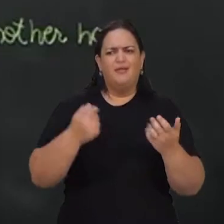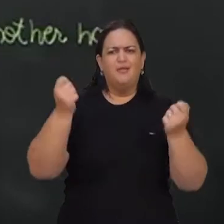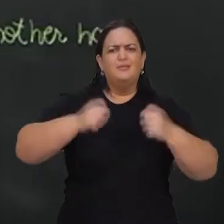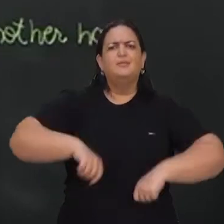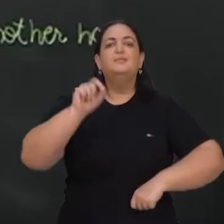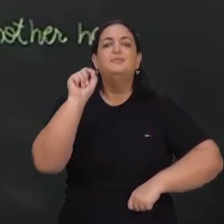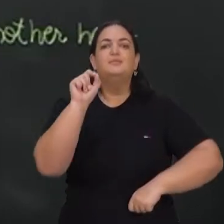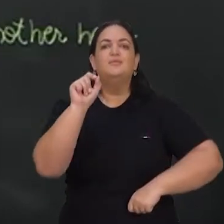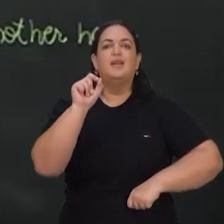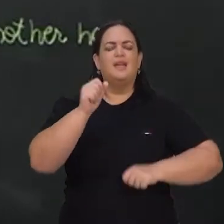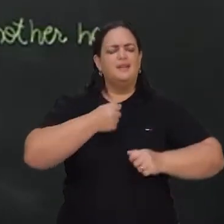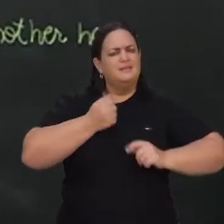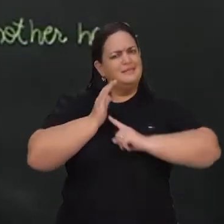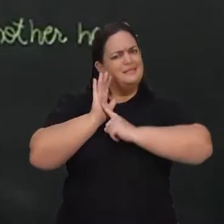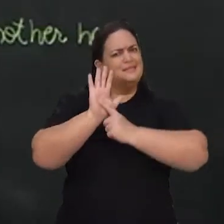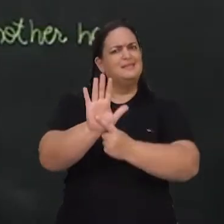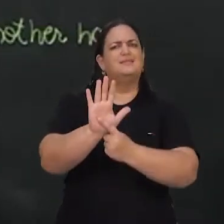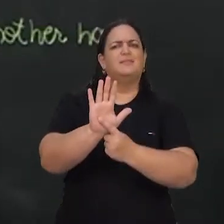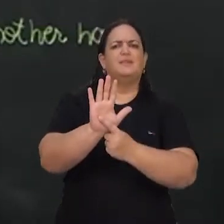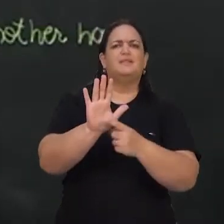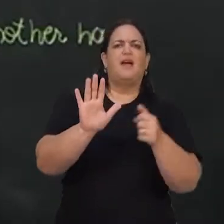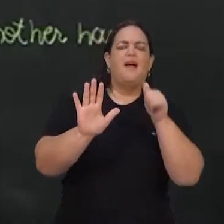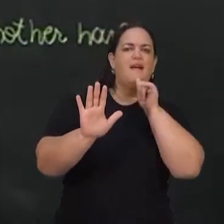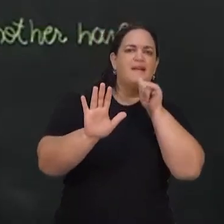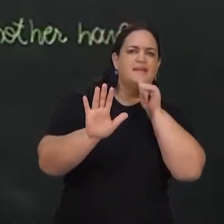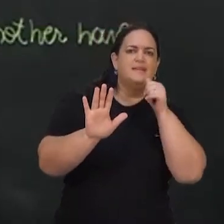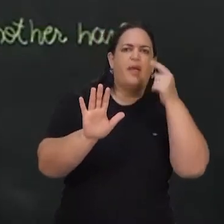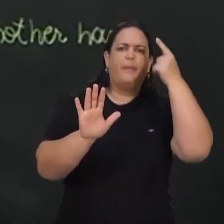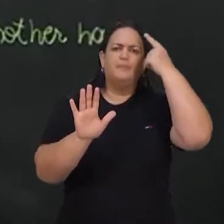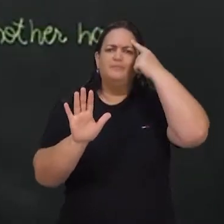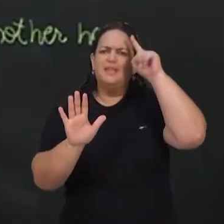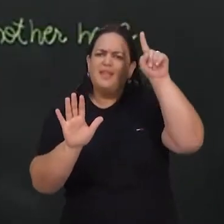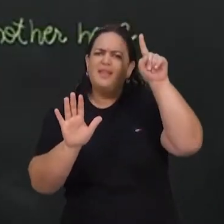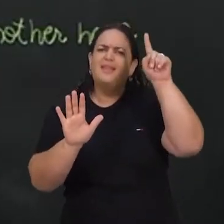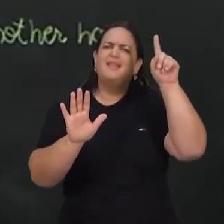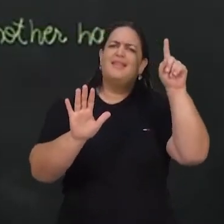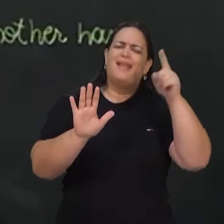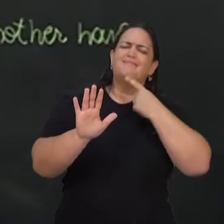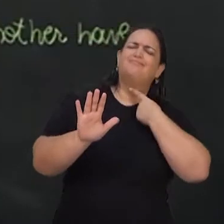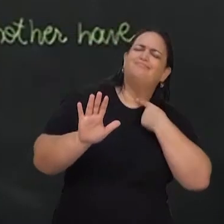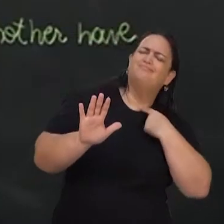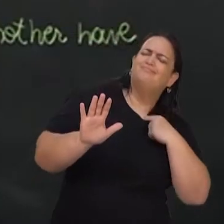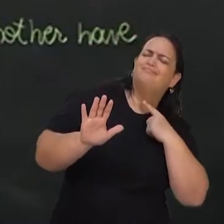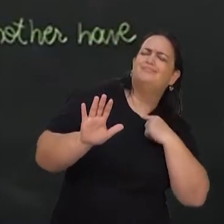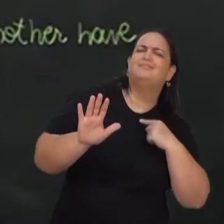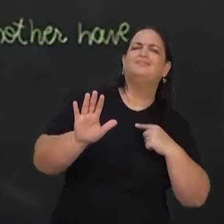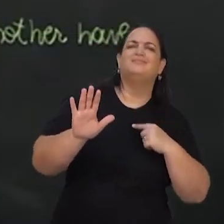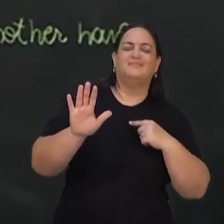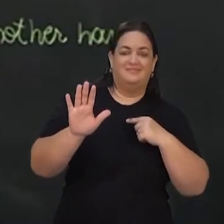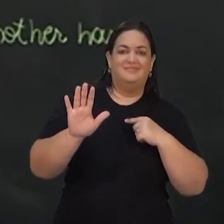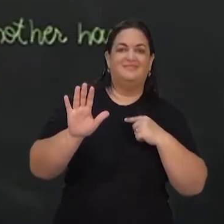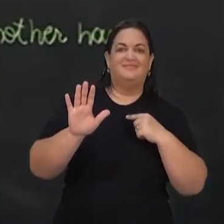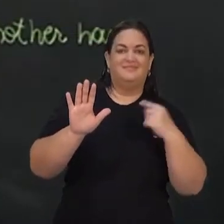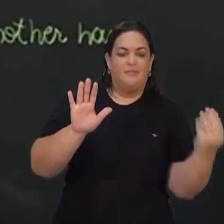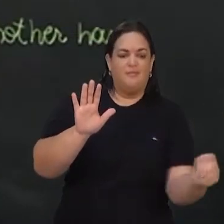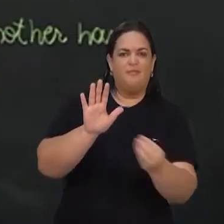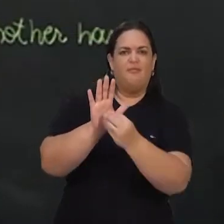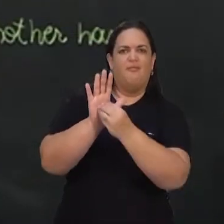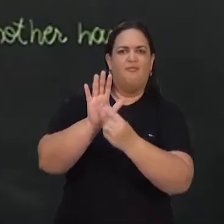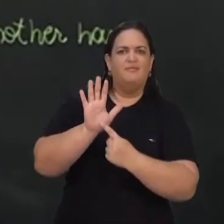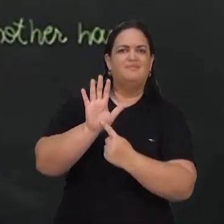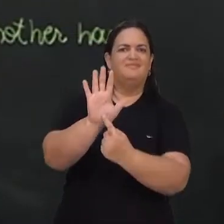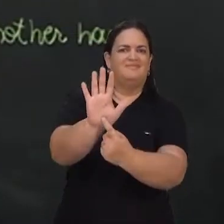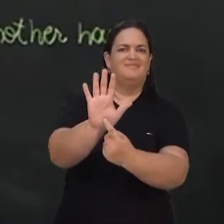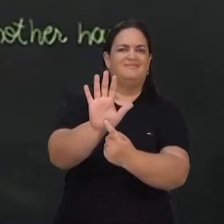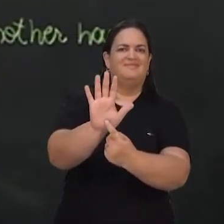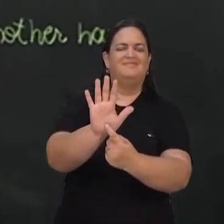ativa na sociedade, que consiga passar as nossas ideias, os nossos anseios, os nossos desejos e de formas